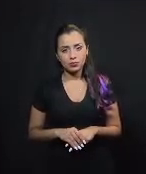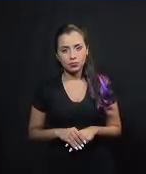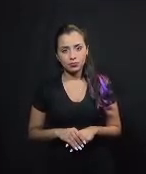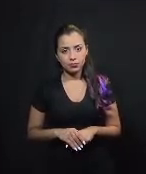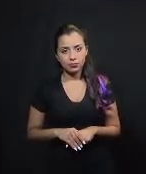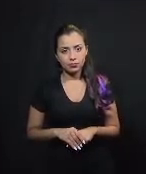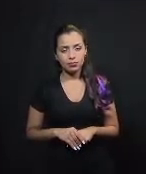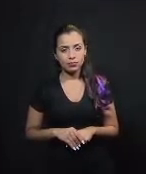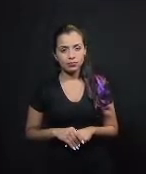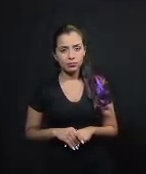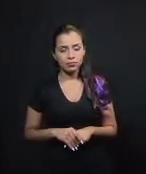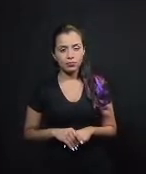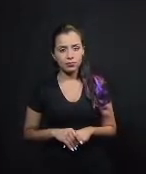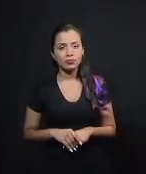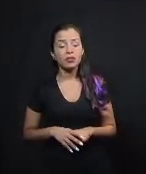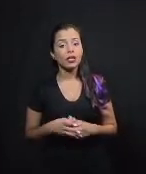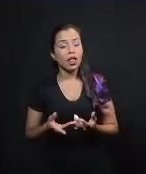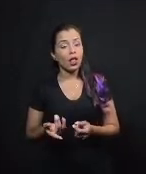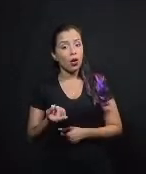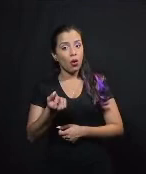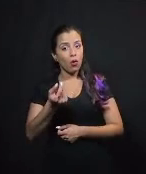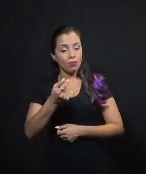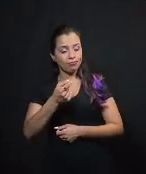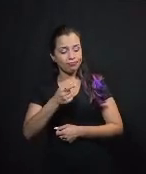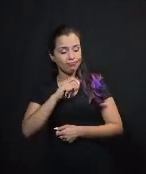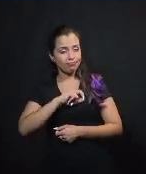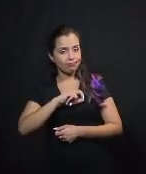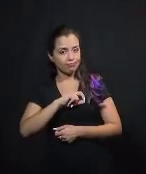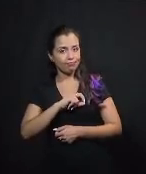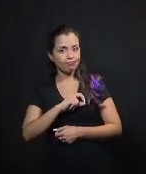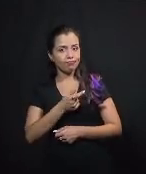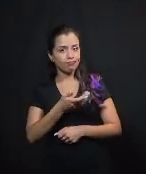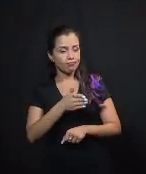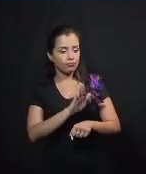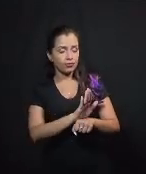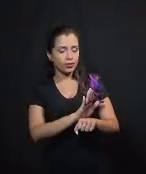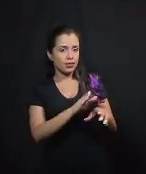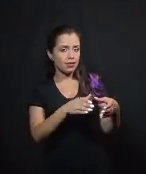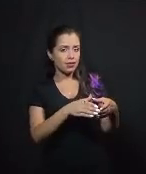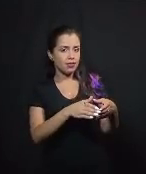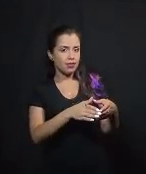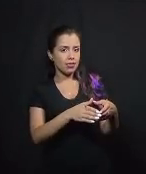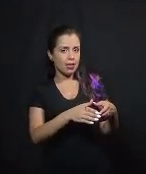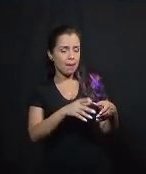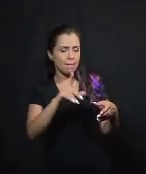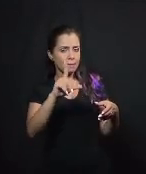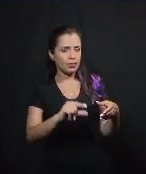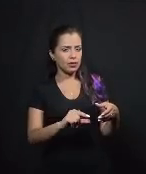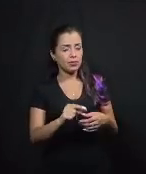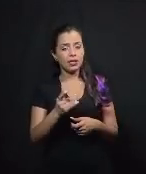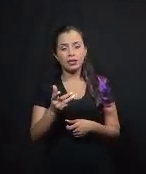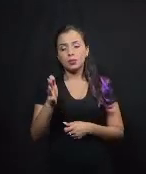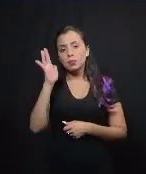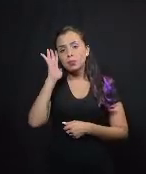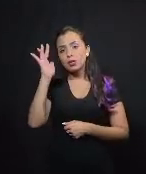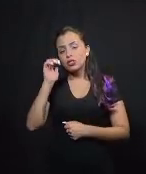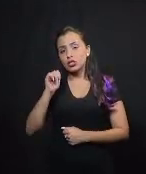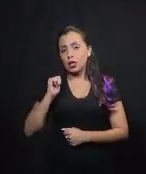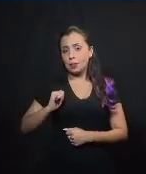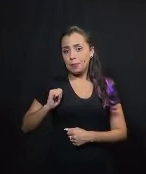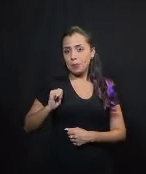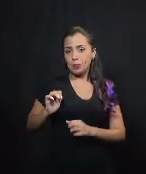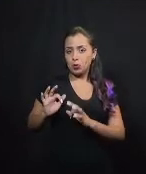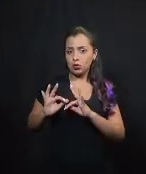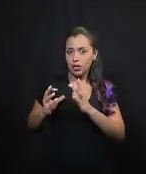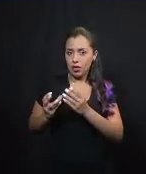uma renda mínima ou uma renda para o setor, digamos, o Bolsa Família melhorado, né? É